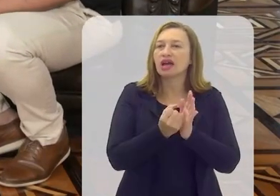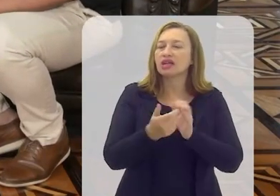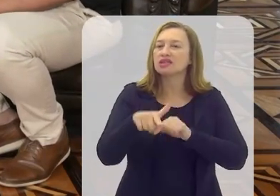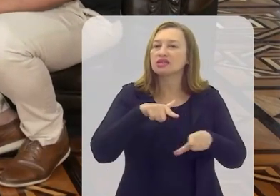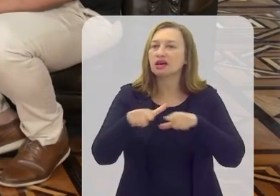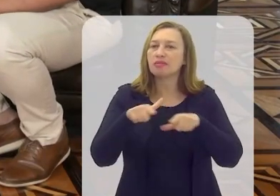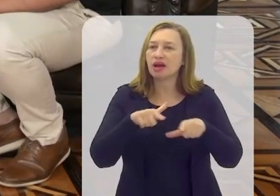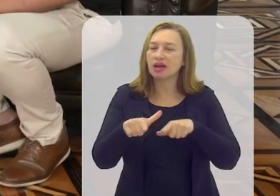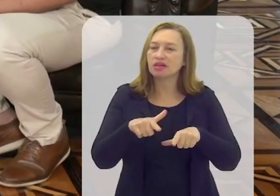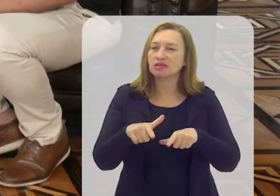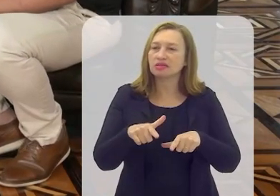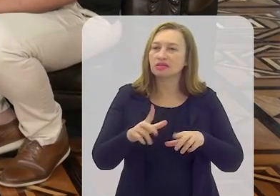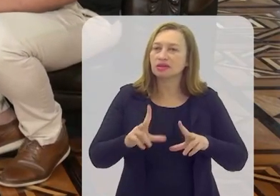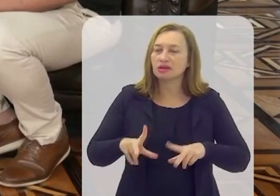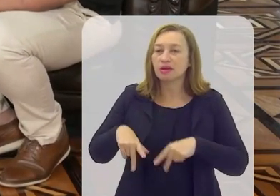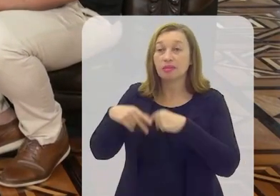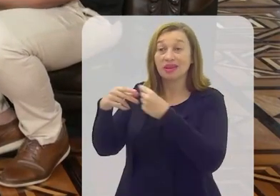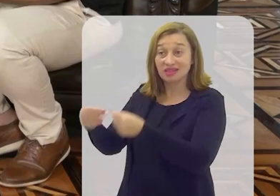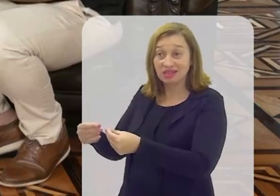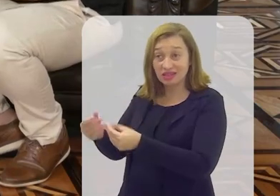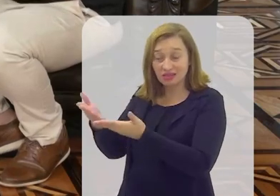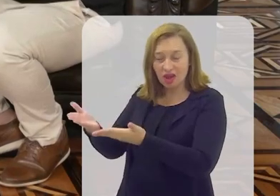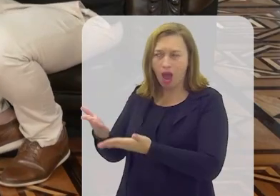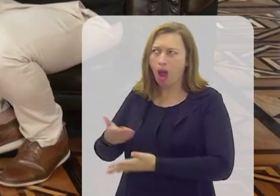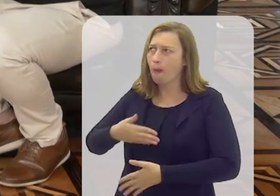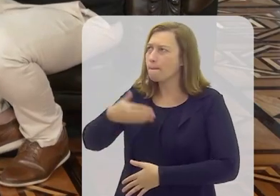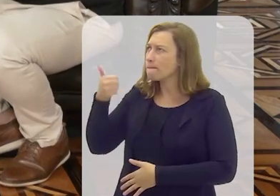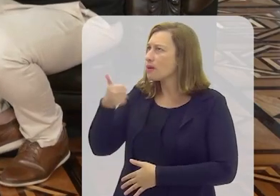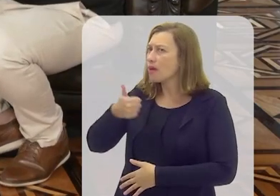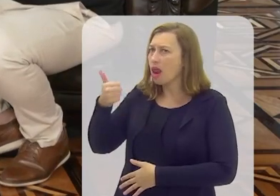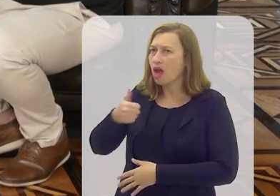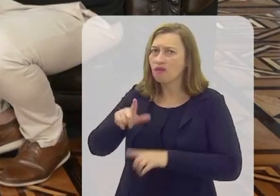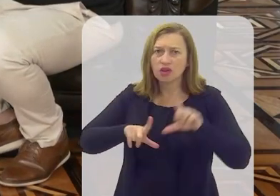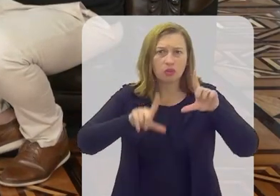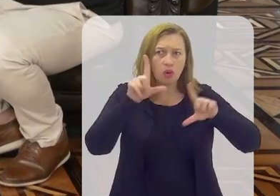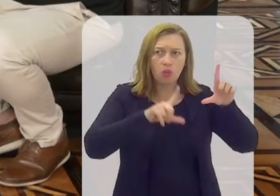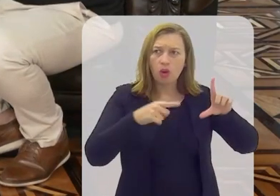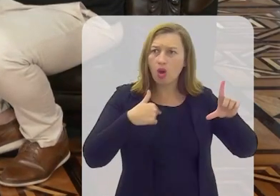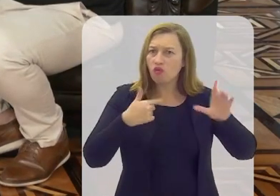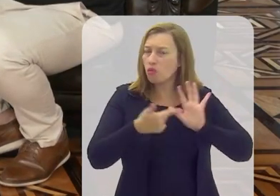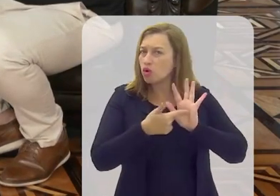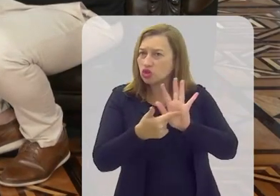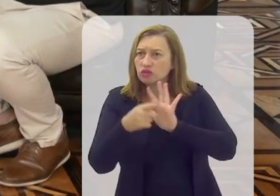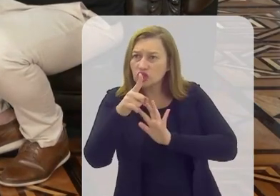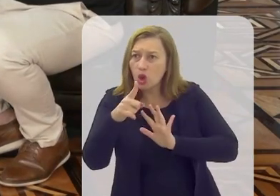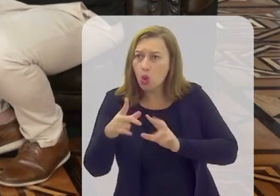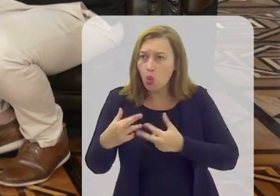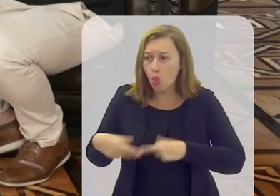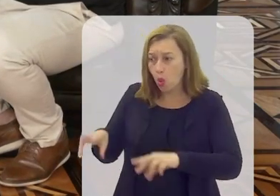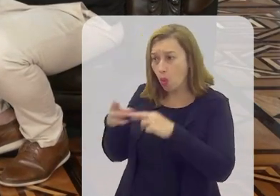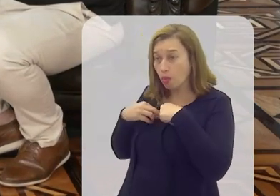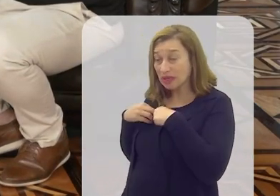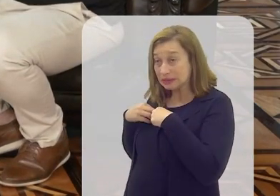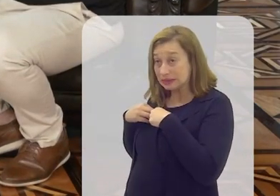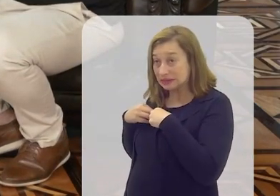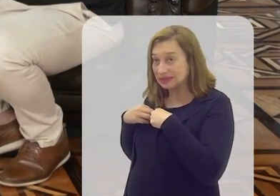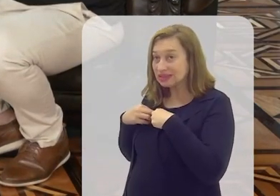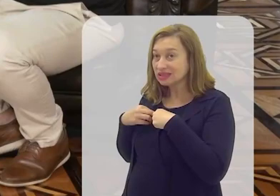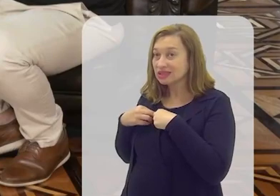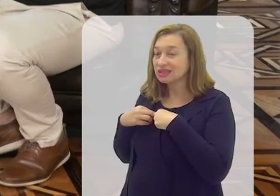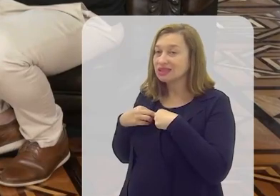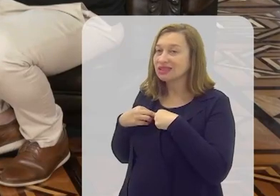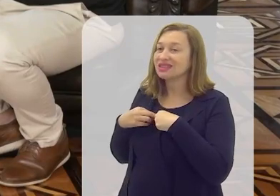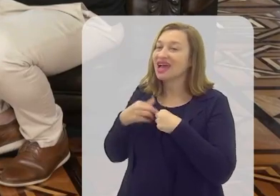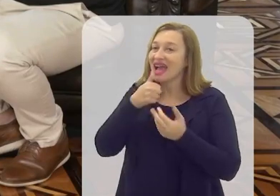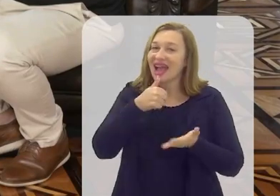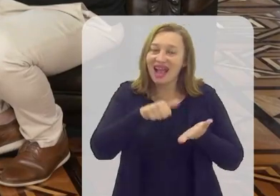nesse trabalho, eu vou te presentear também com ele. Meu Deus, pela primeira vez um programa, vou mostrar para você que eu ganho um presente desse